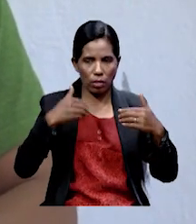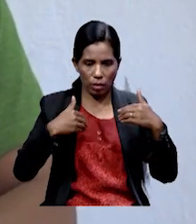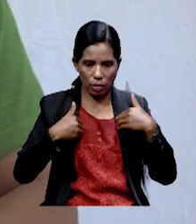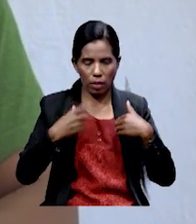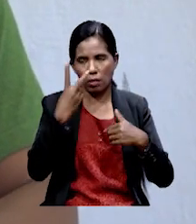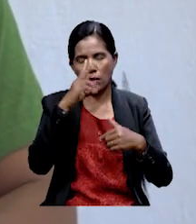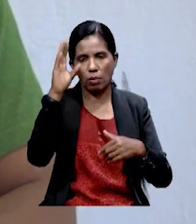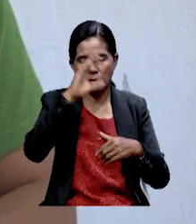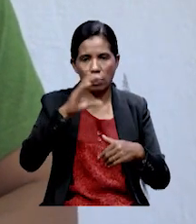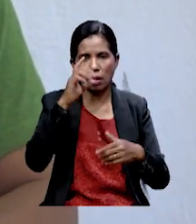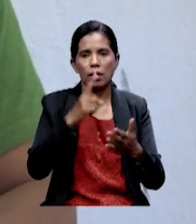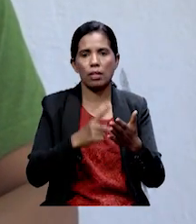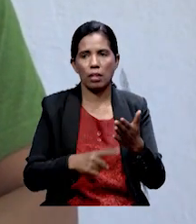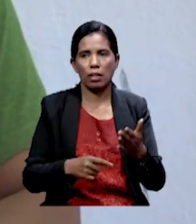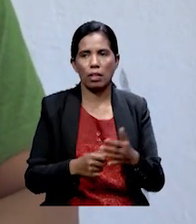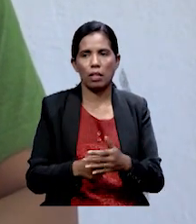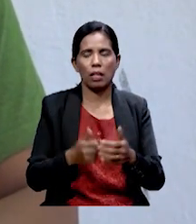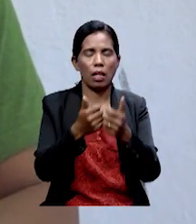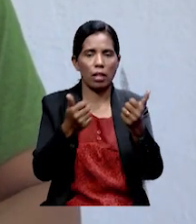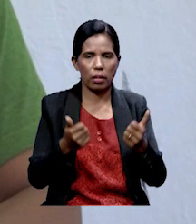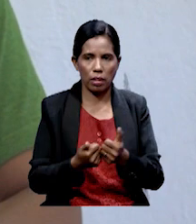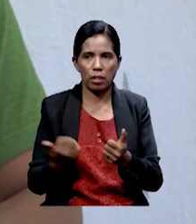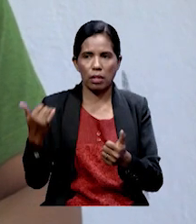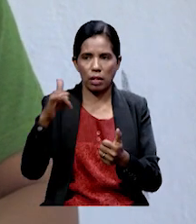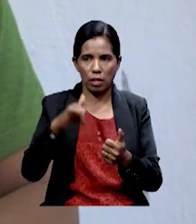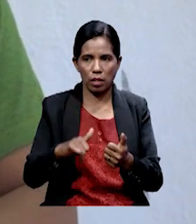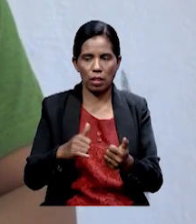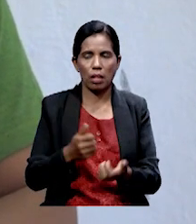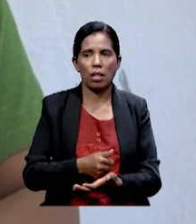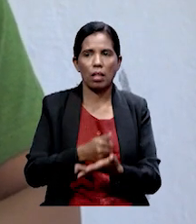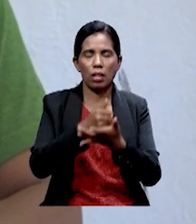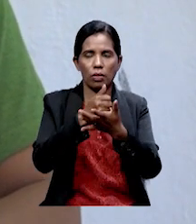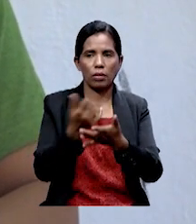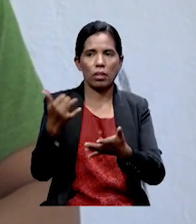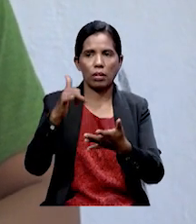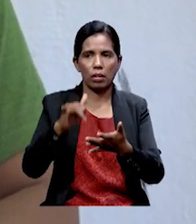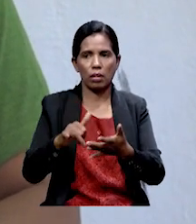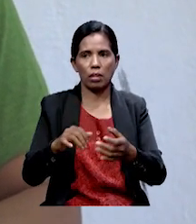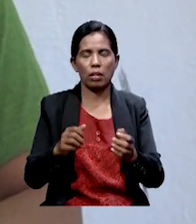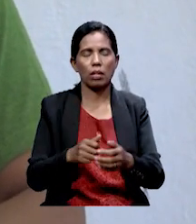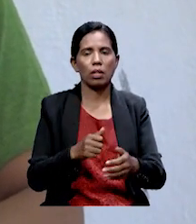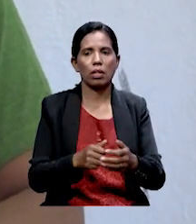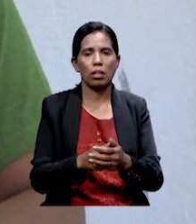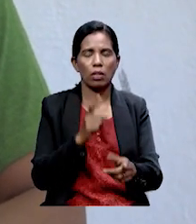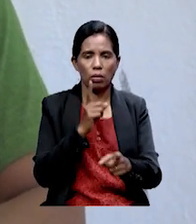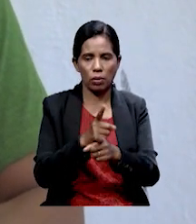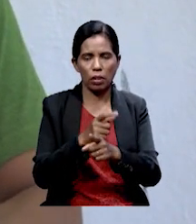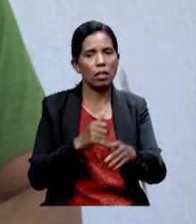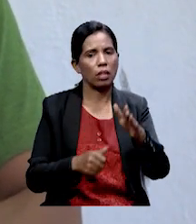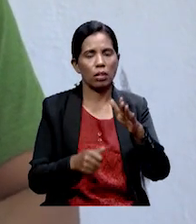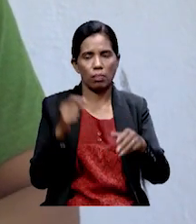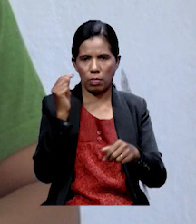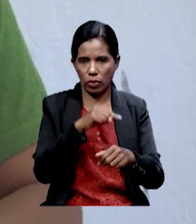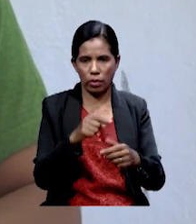a tu buka tuir, agência serneve maka facilita sirvane agencia ne legal ka la ka ilegal